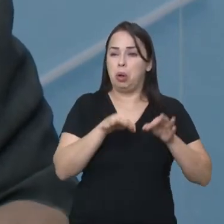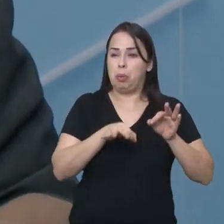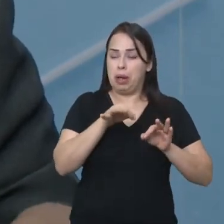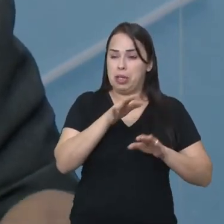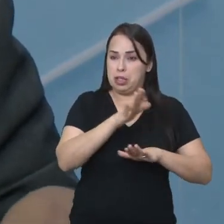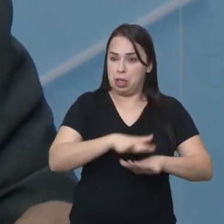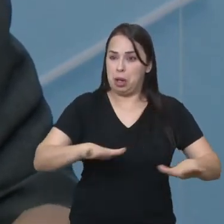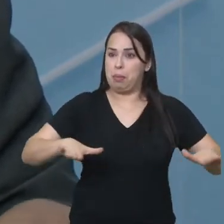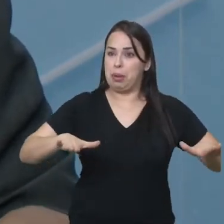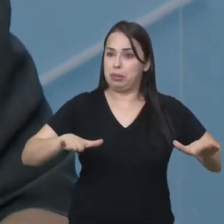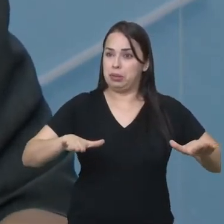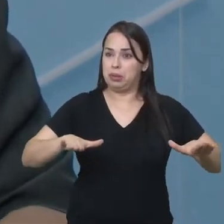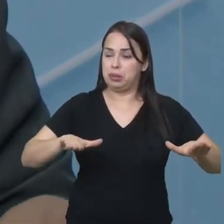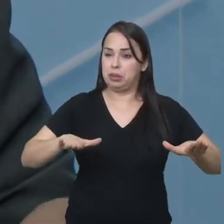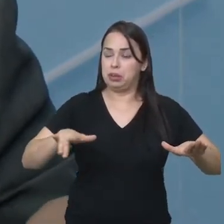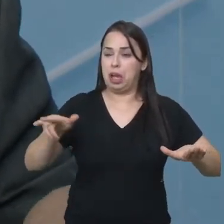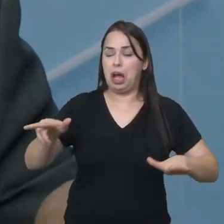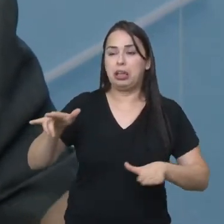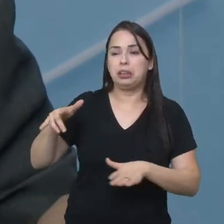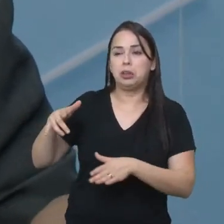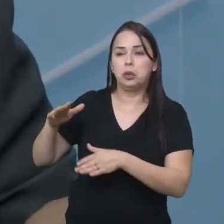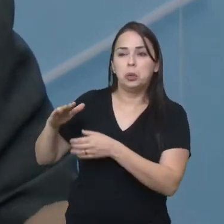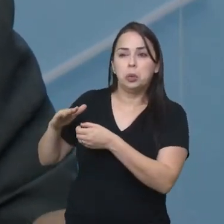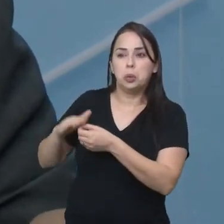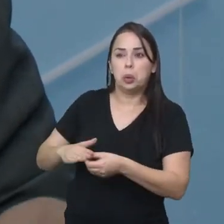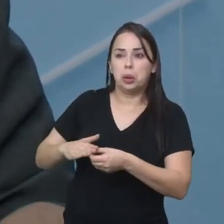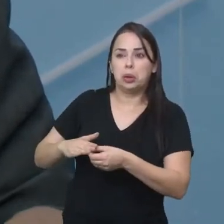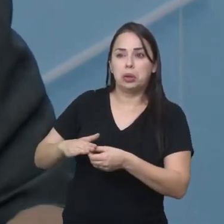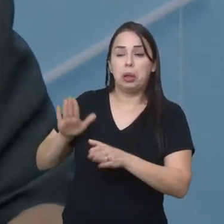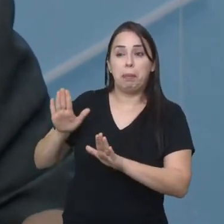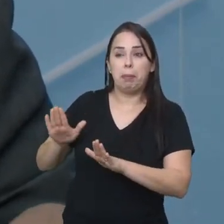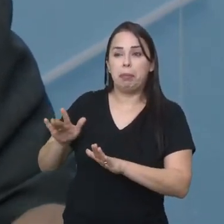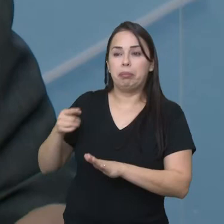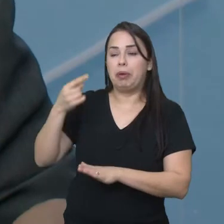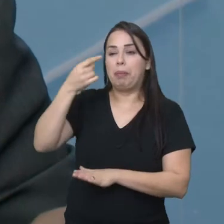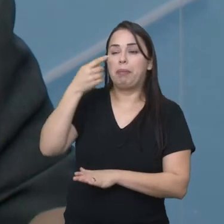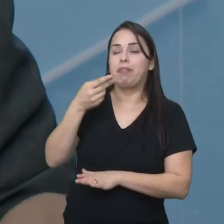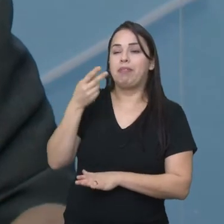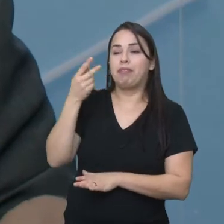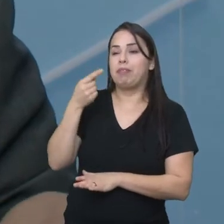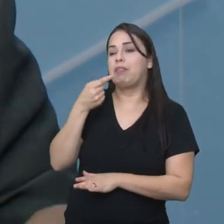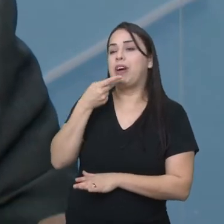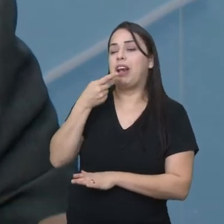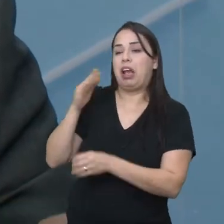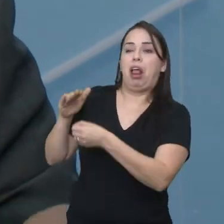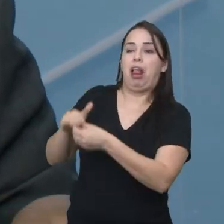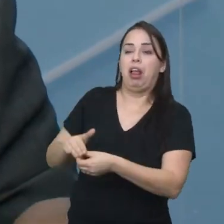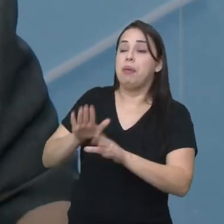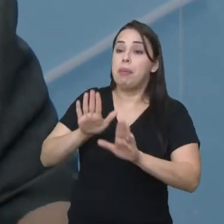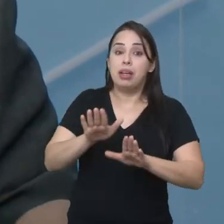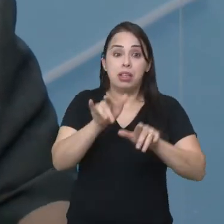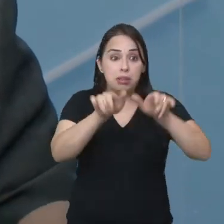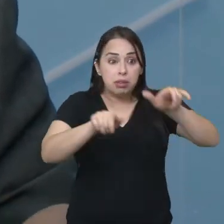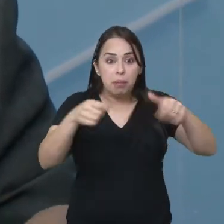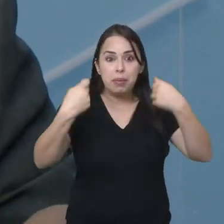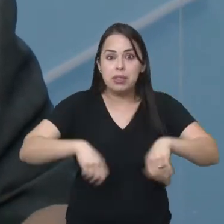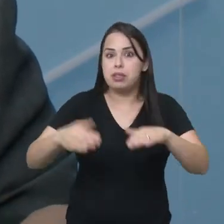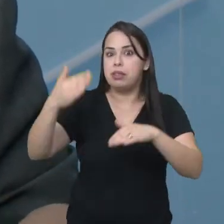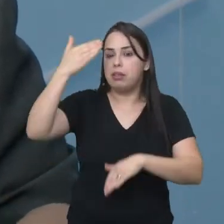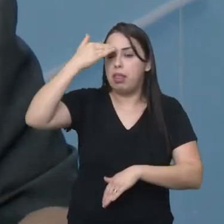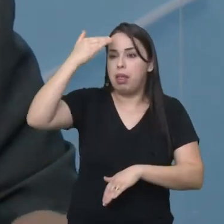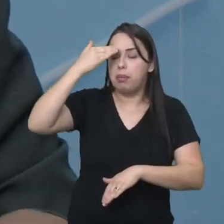de menores que havia antigamente, o Conselho ficou com essa pecha, mas é muito importante que a população saiba que